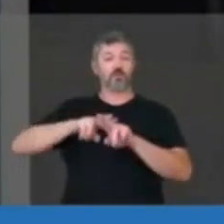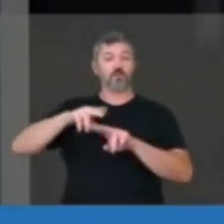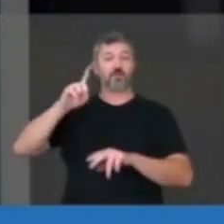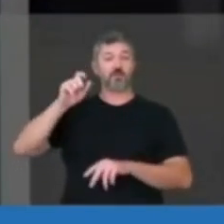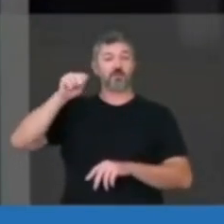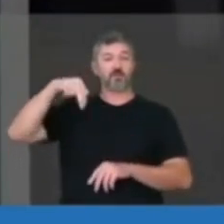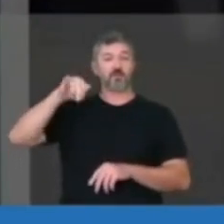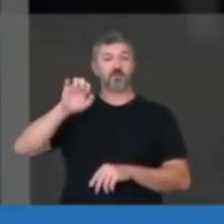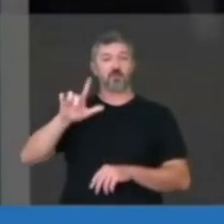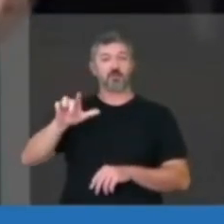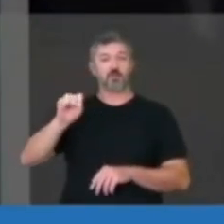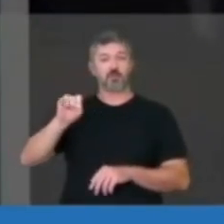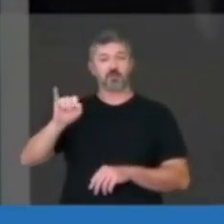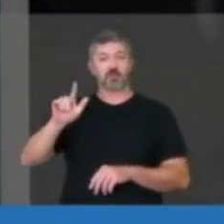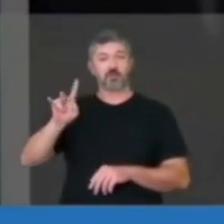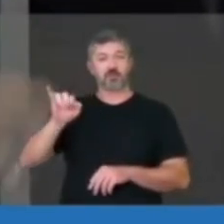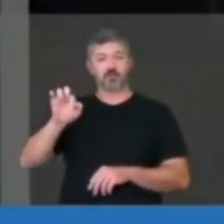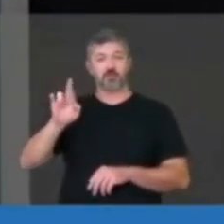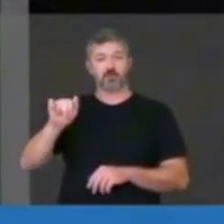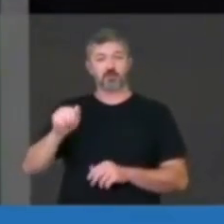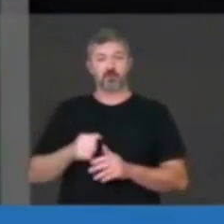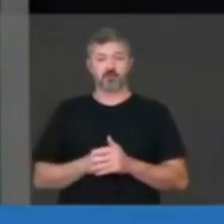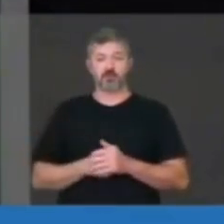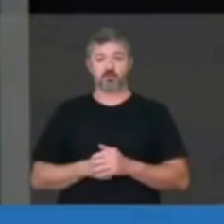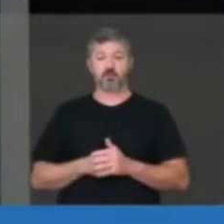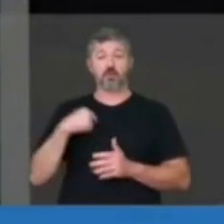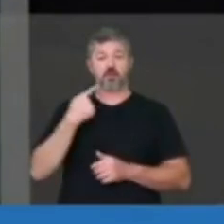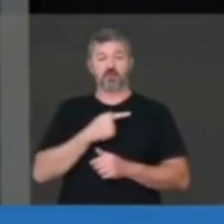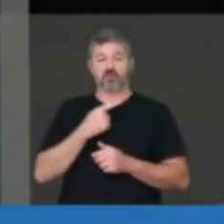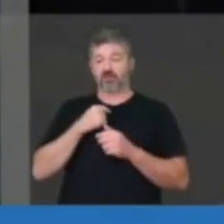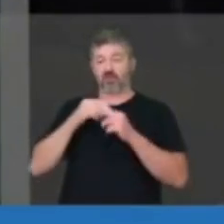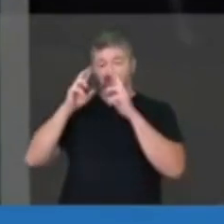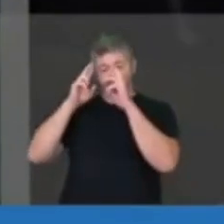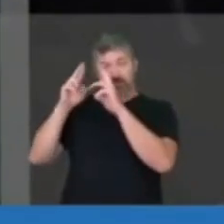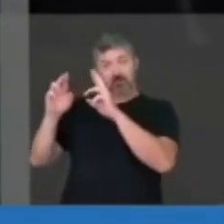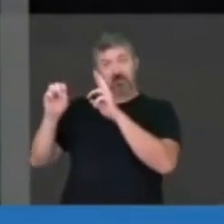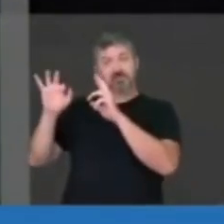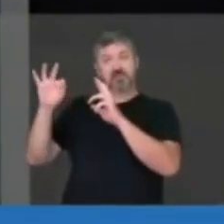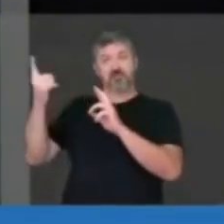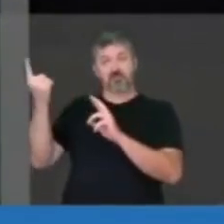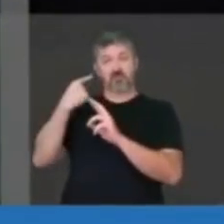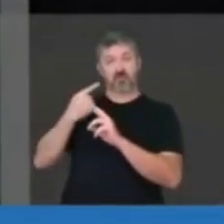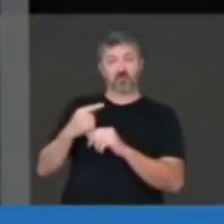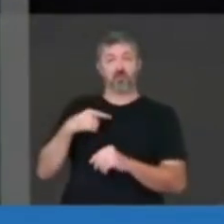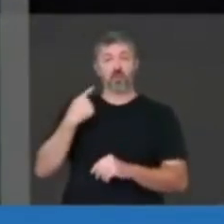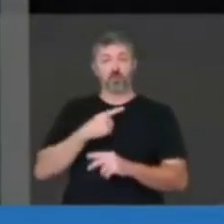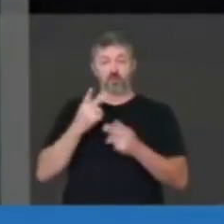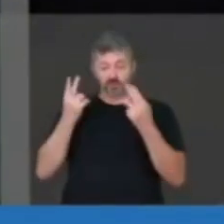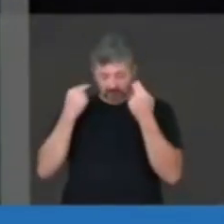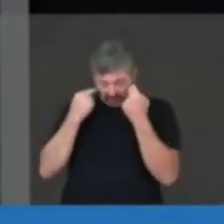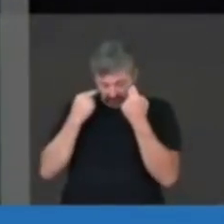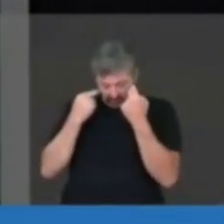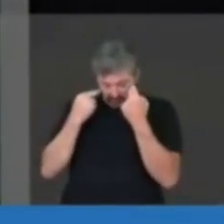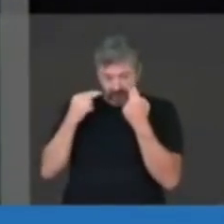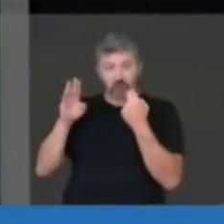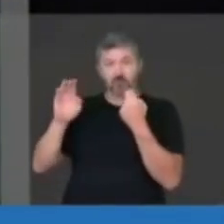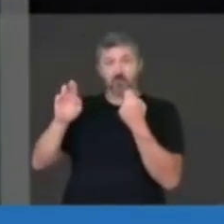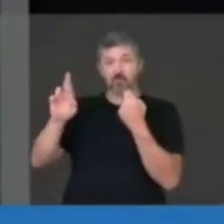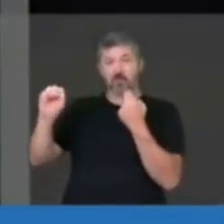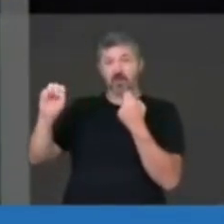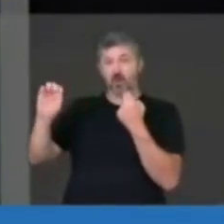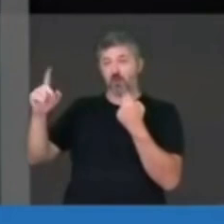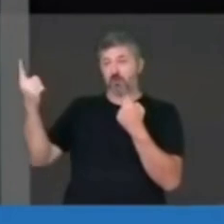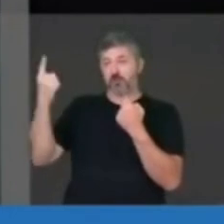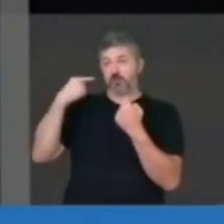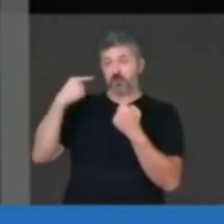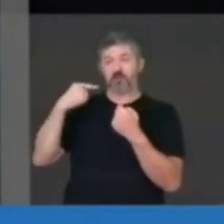Silveira e que nós atendemos aos caprichos do STF. Quando nós nos curvamos a Barroso e companhia e vieram aqui votar o